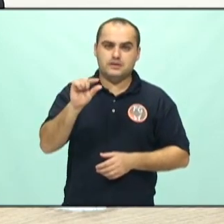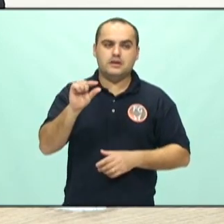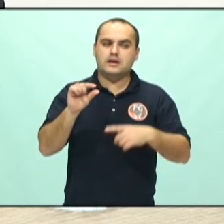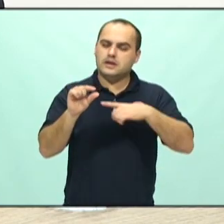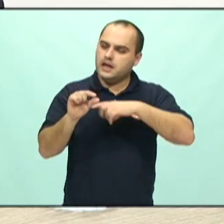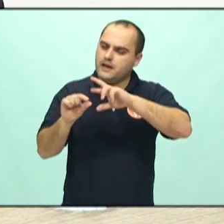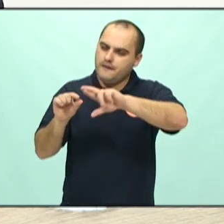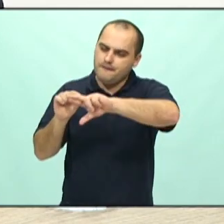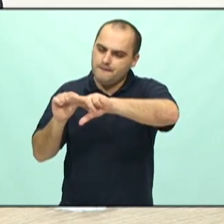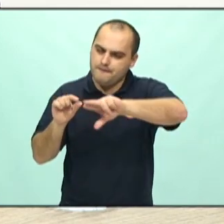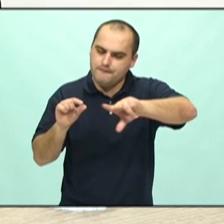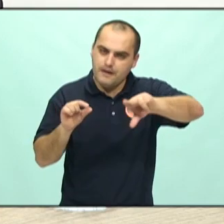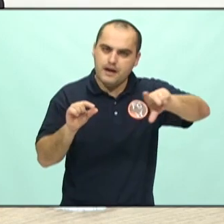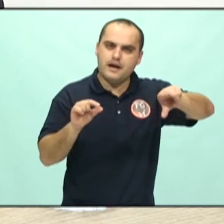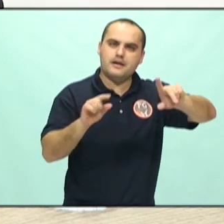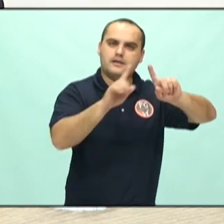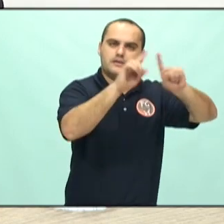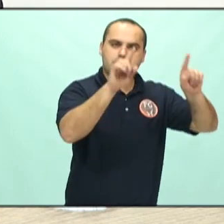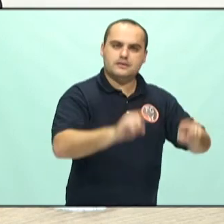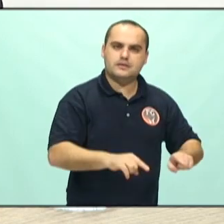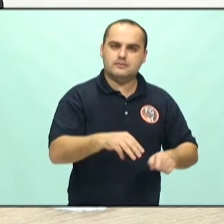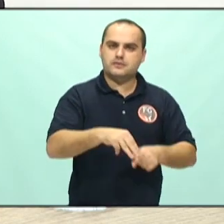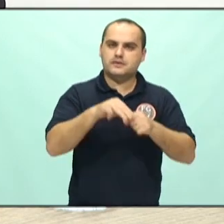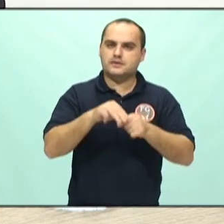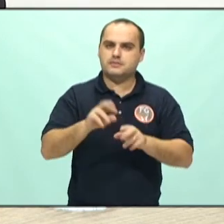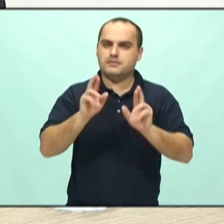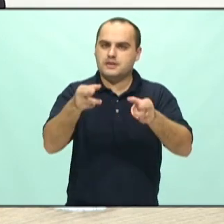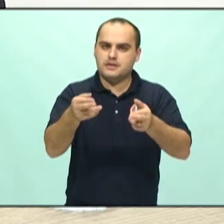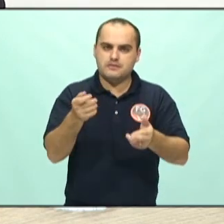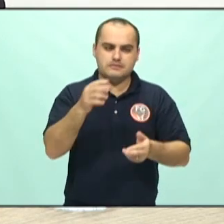abaixo de todos os municípios da região.